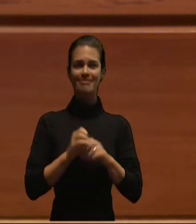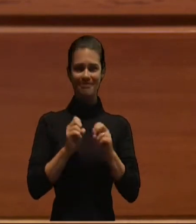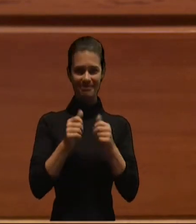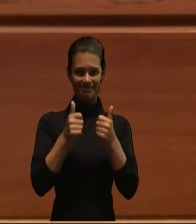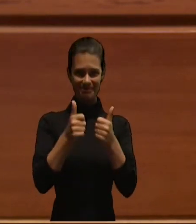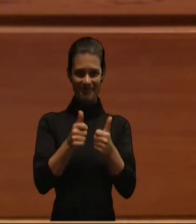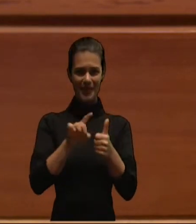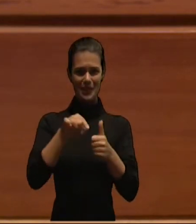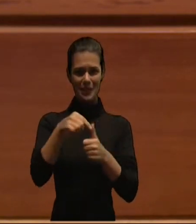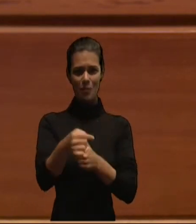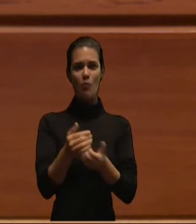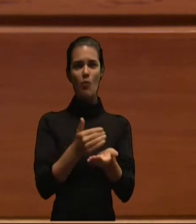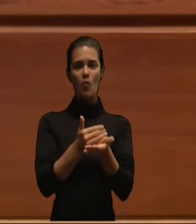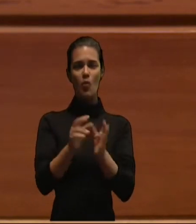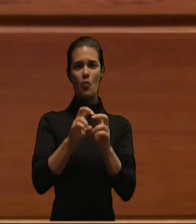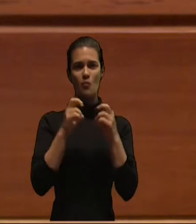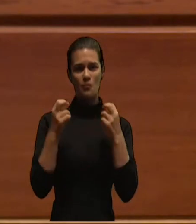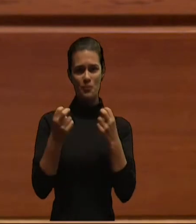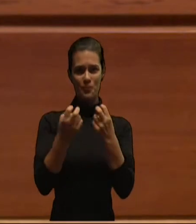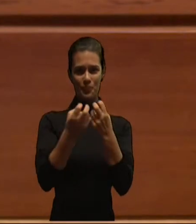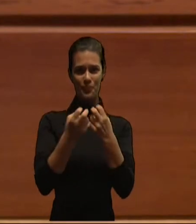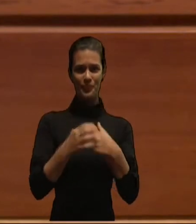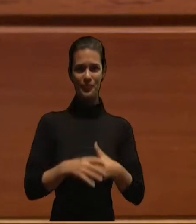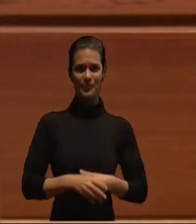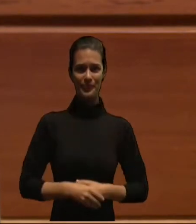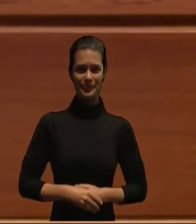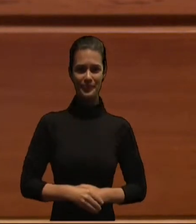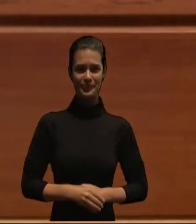e dedicando este culto ao Senhor.